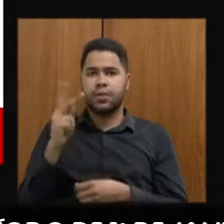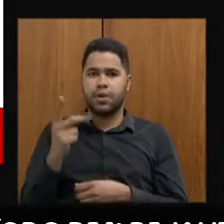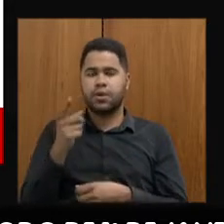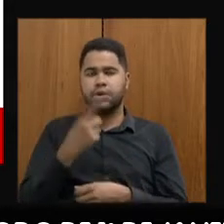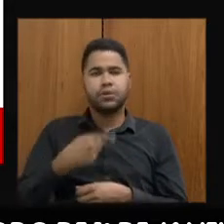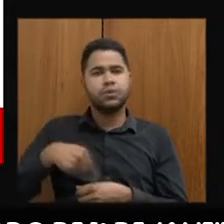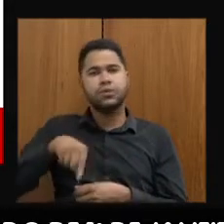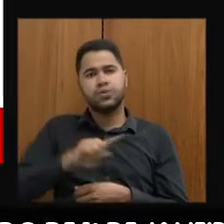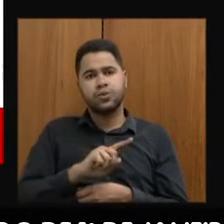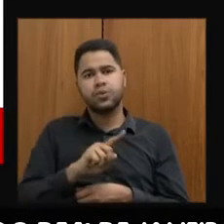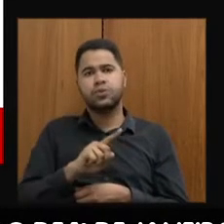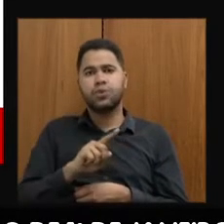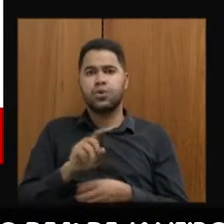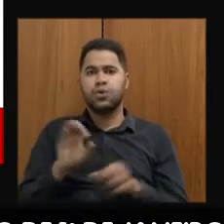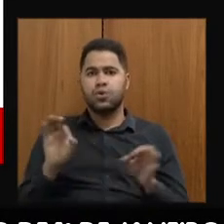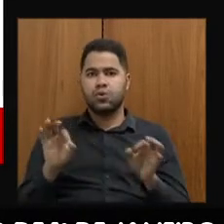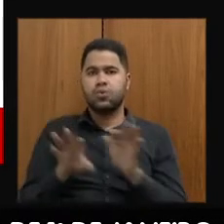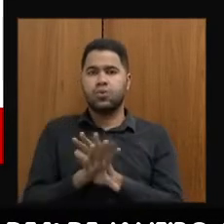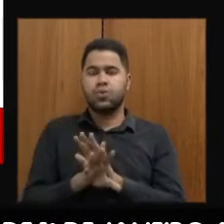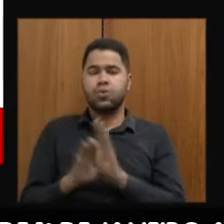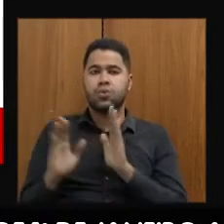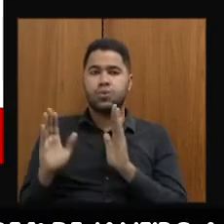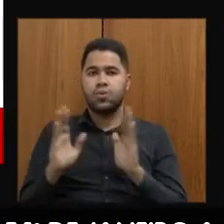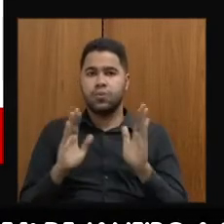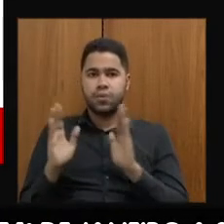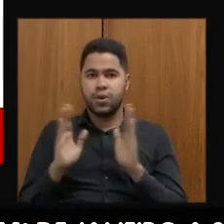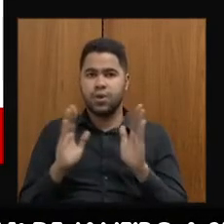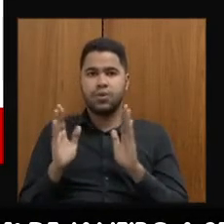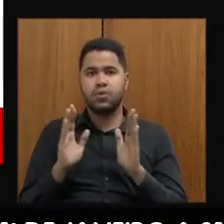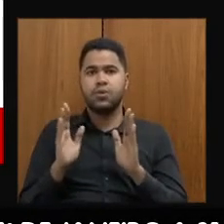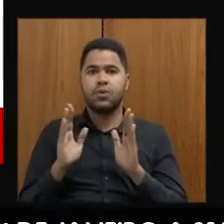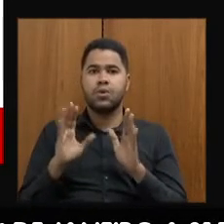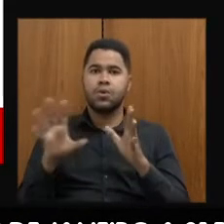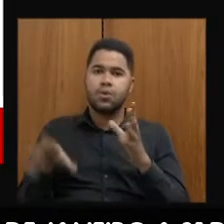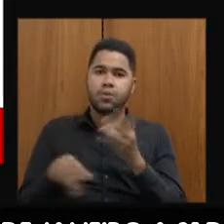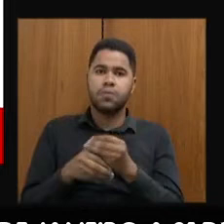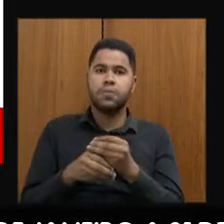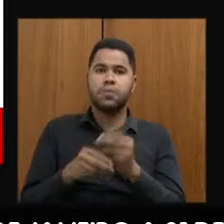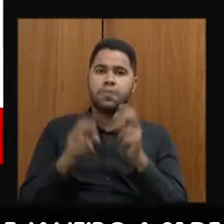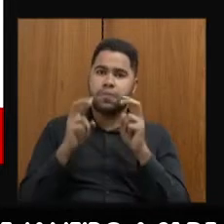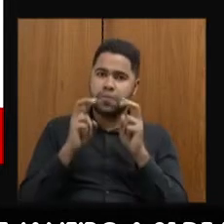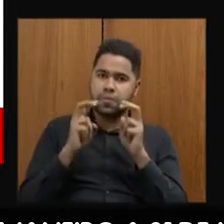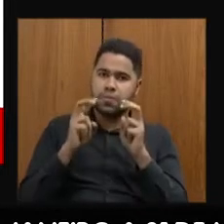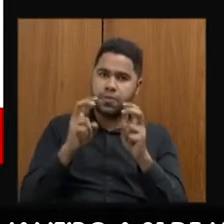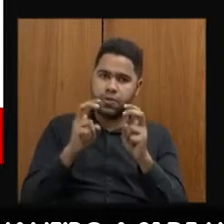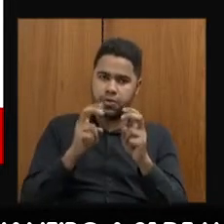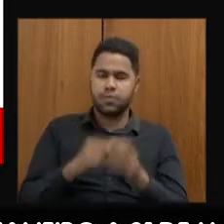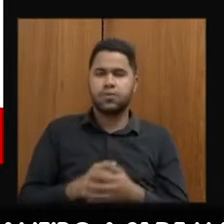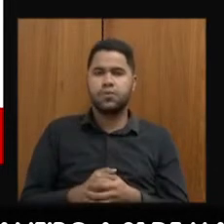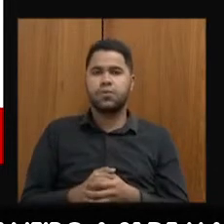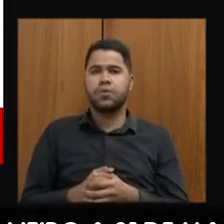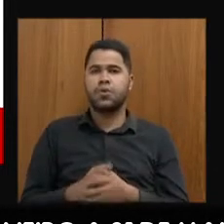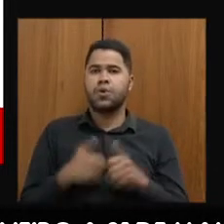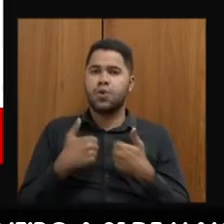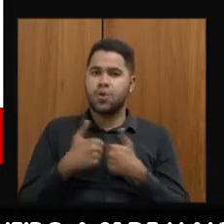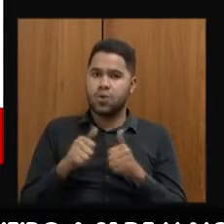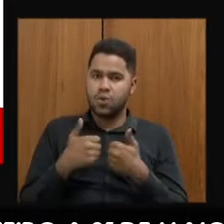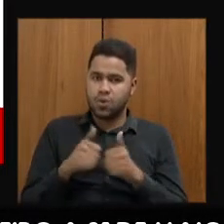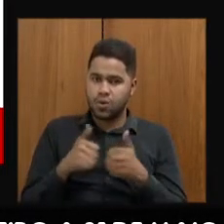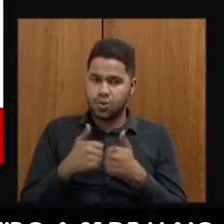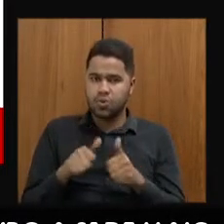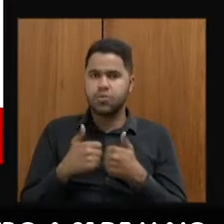praticamente concluídos o plano de mobilidade que vai integrar metrô o ônibus